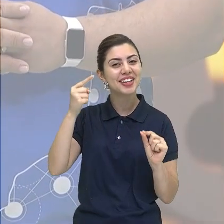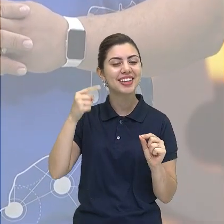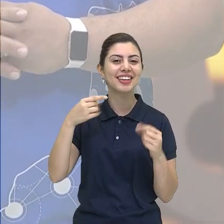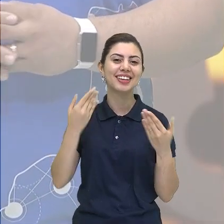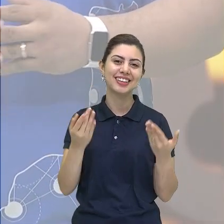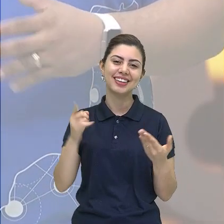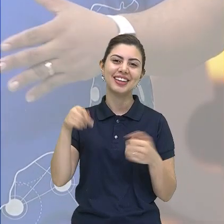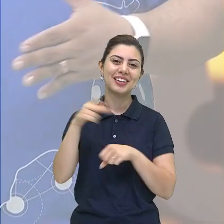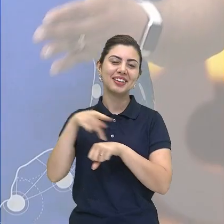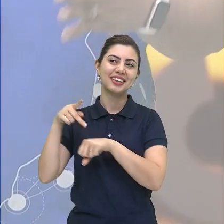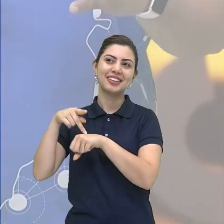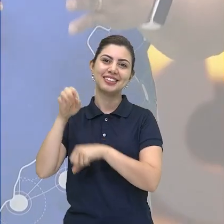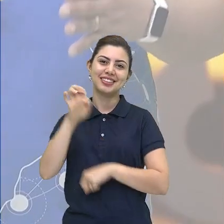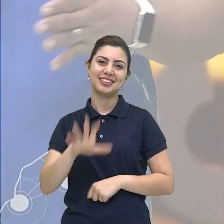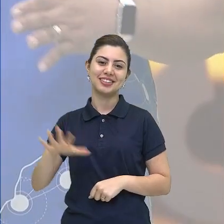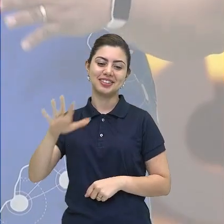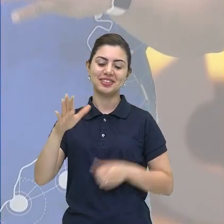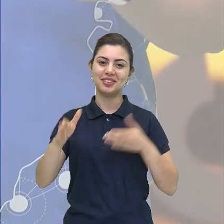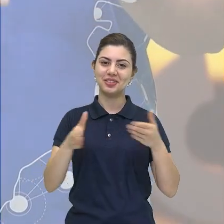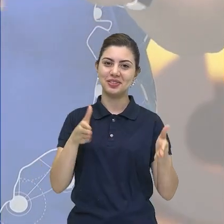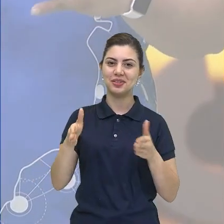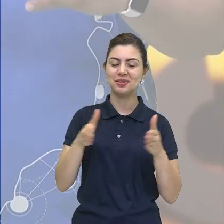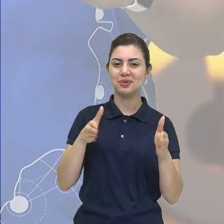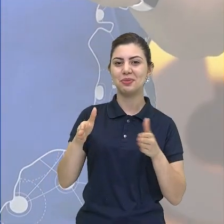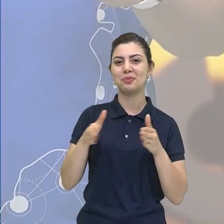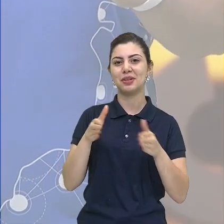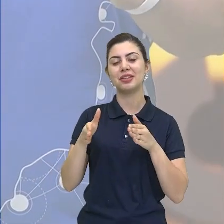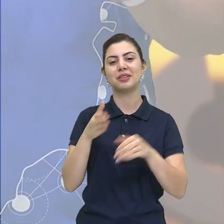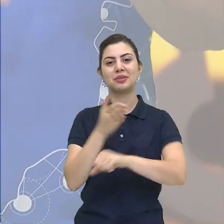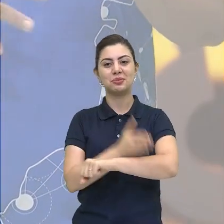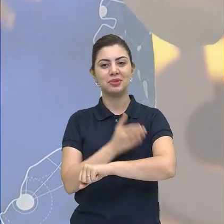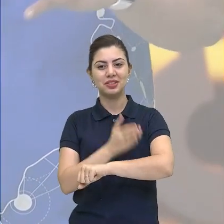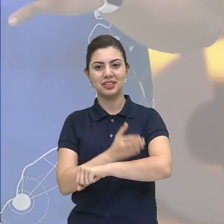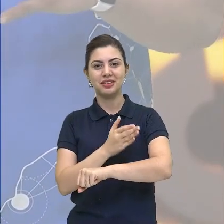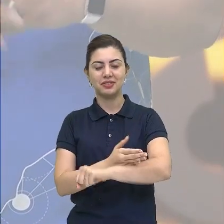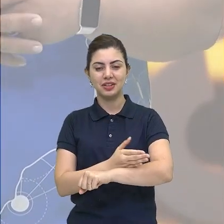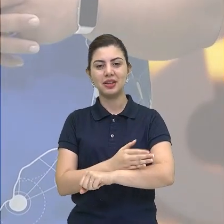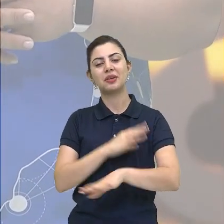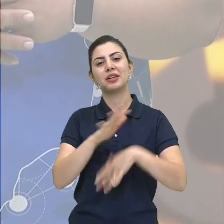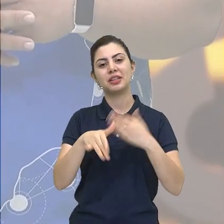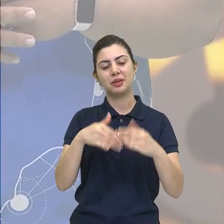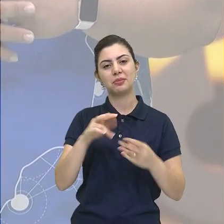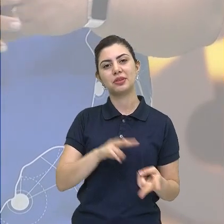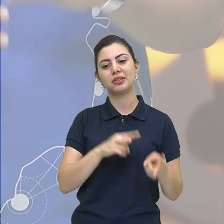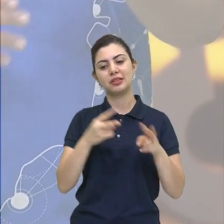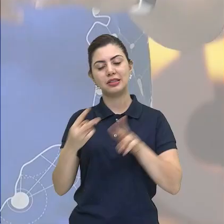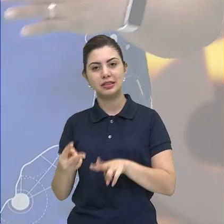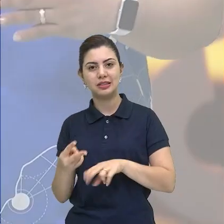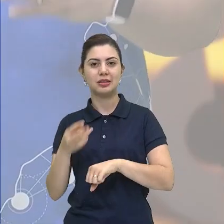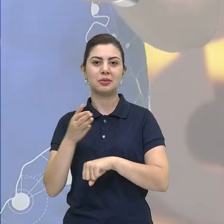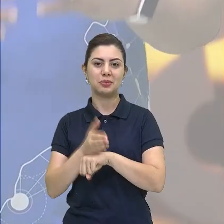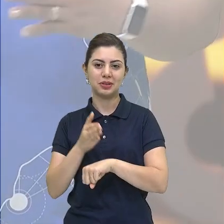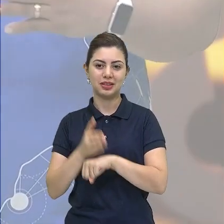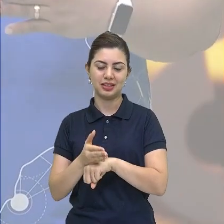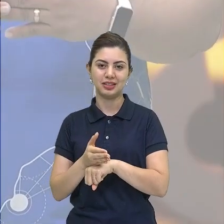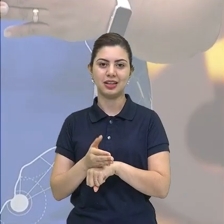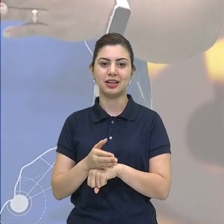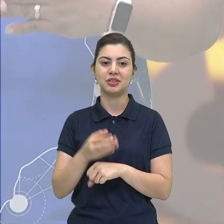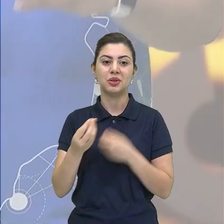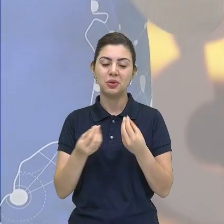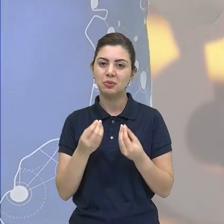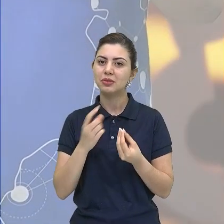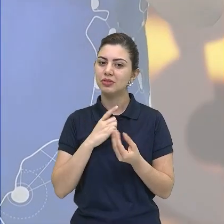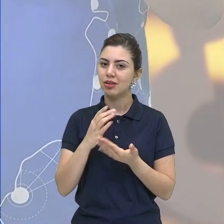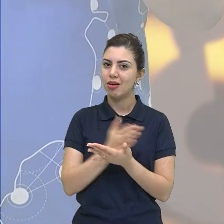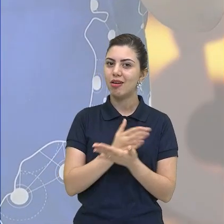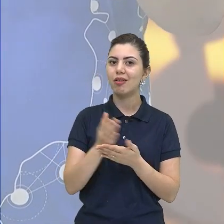países europeus durante o período medieval, mesmo durante depois o processo de transição para a Idade Moderna, ainda se encontrava em alguns